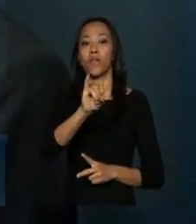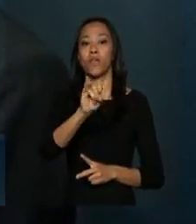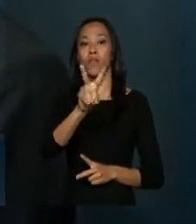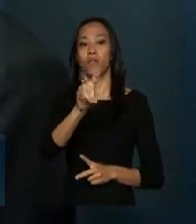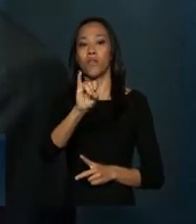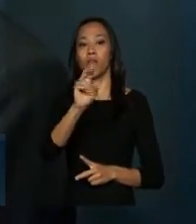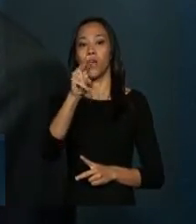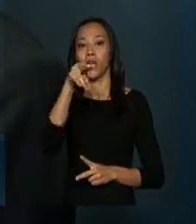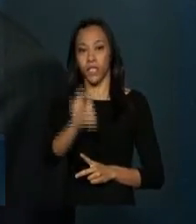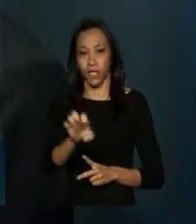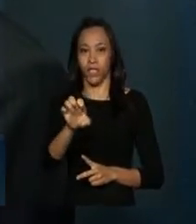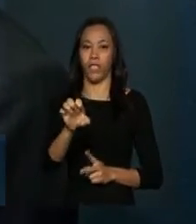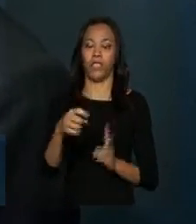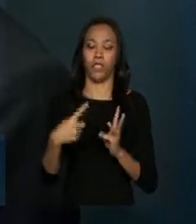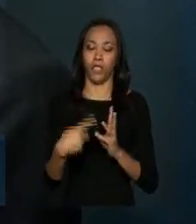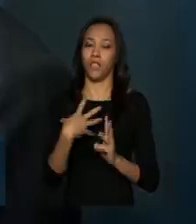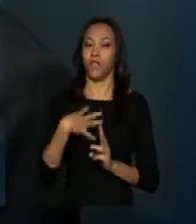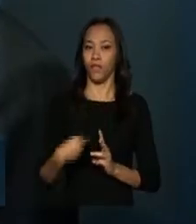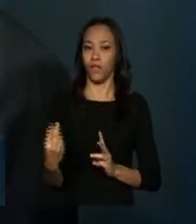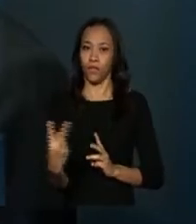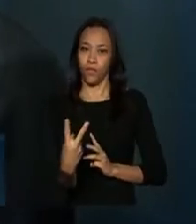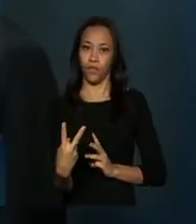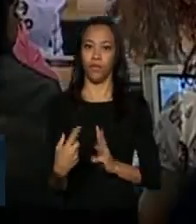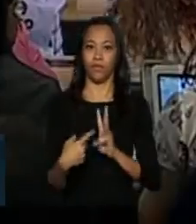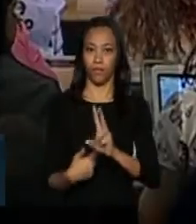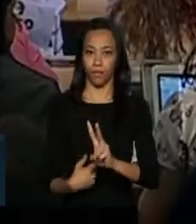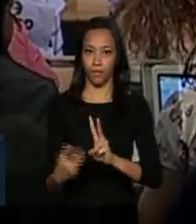mãe do Vitor Hugo, bebê receptor.